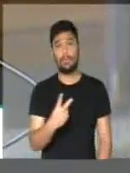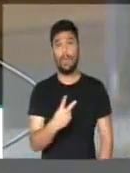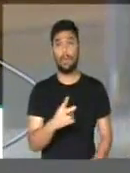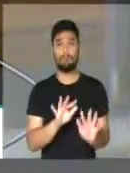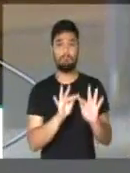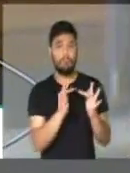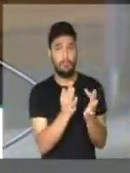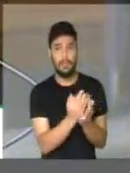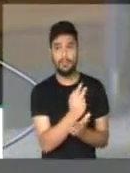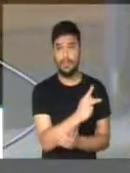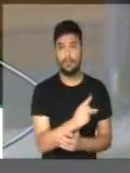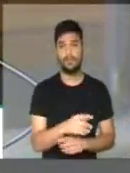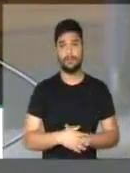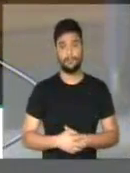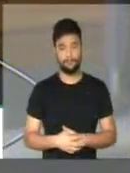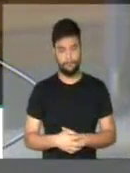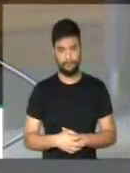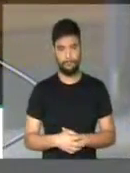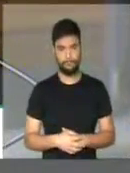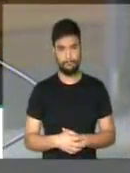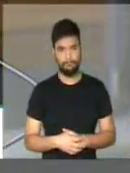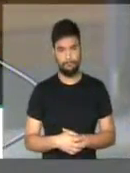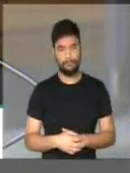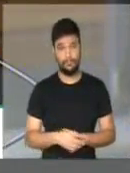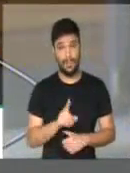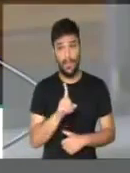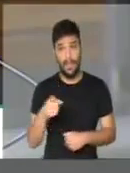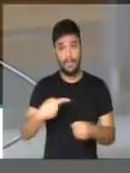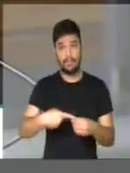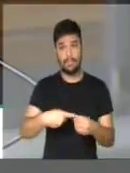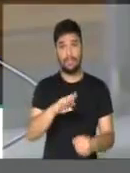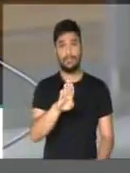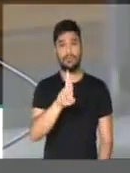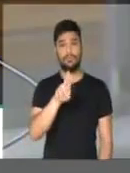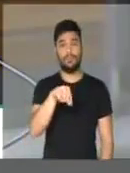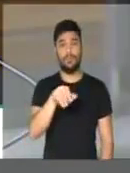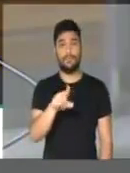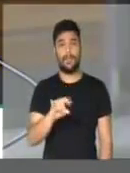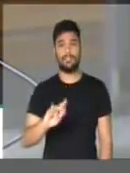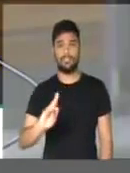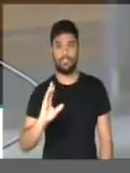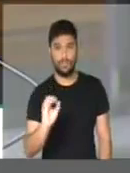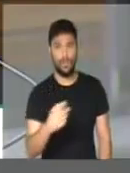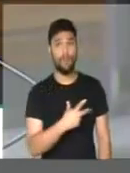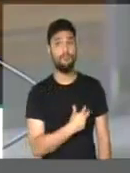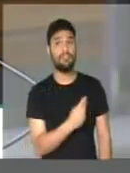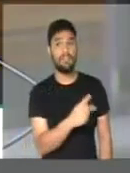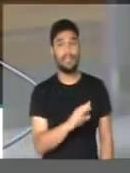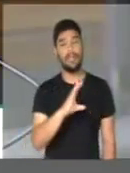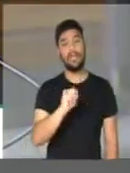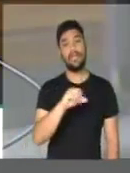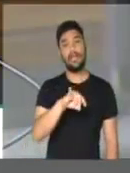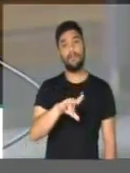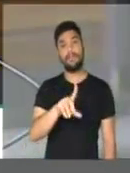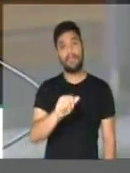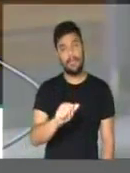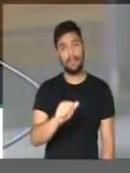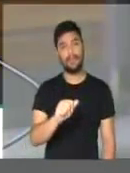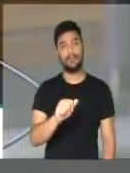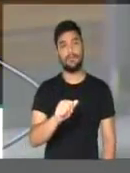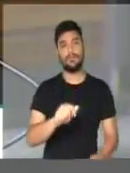parentes ali em brumadinho os filhos chamam se camila